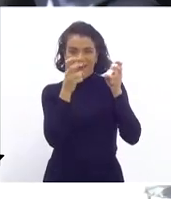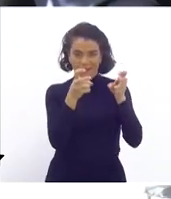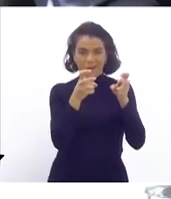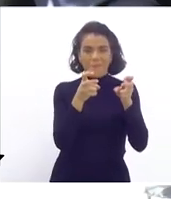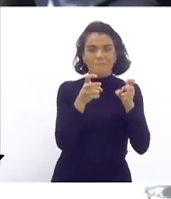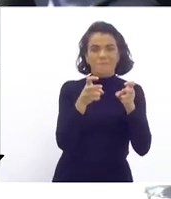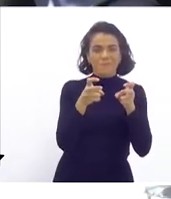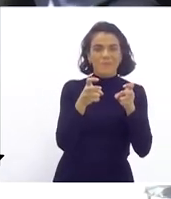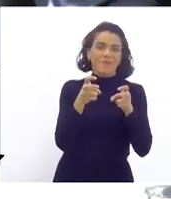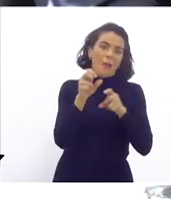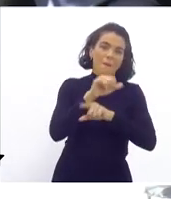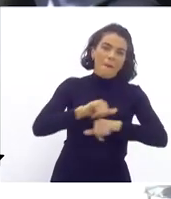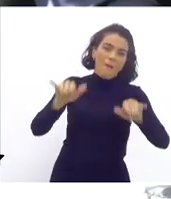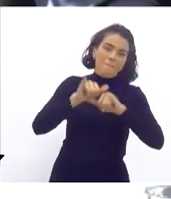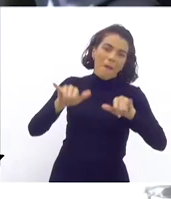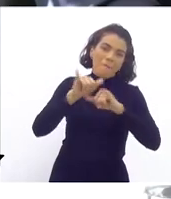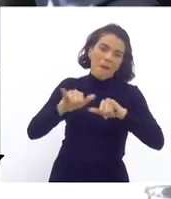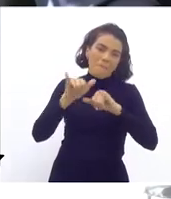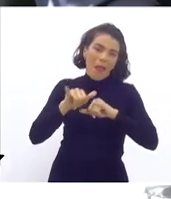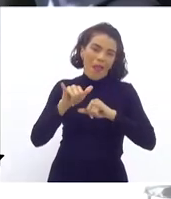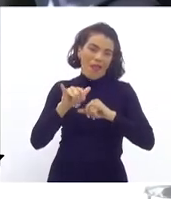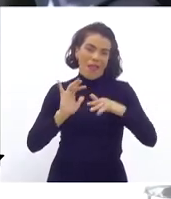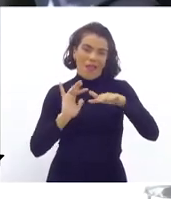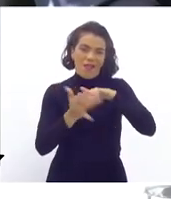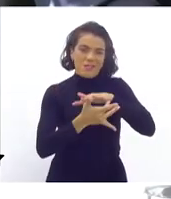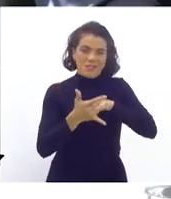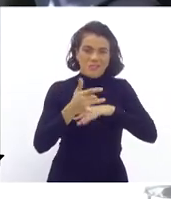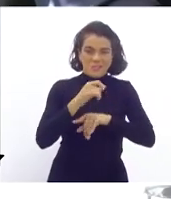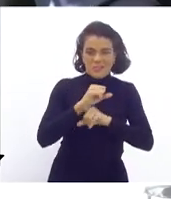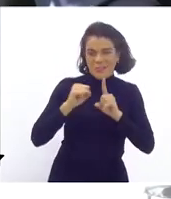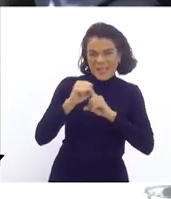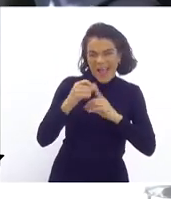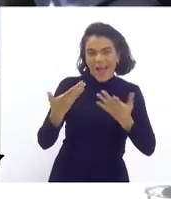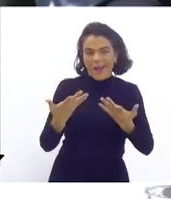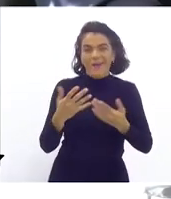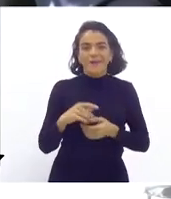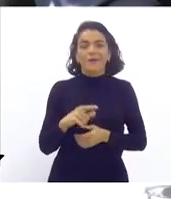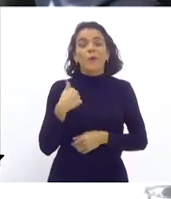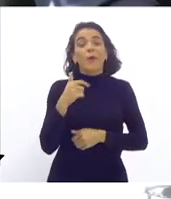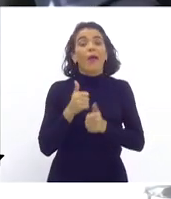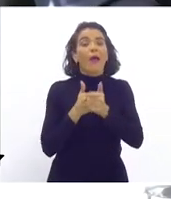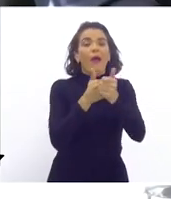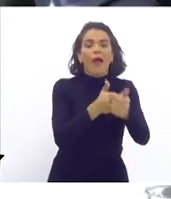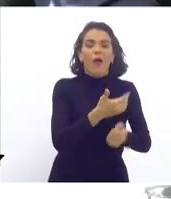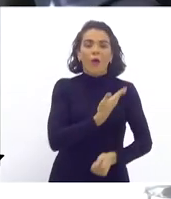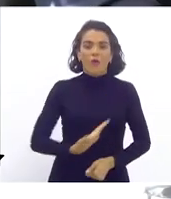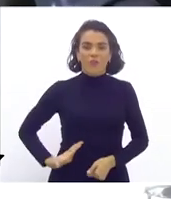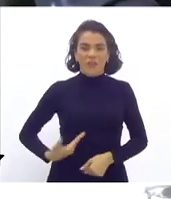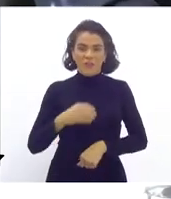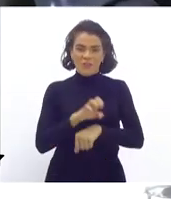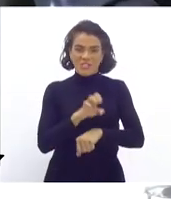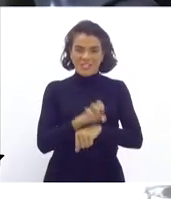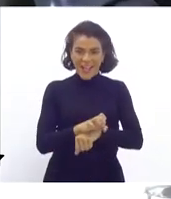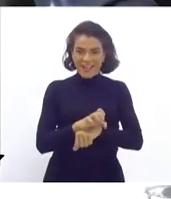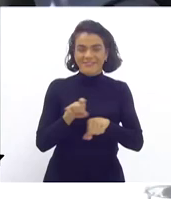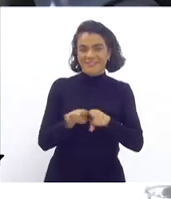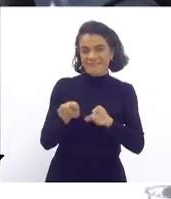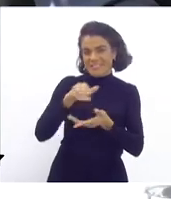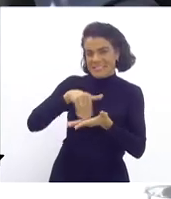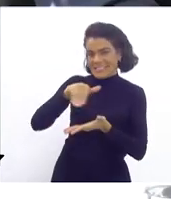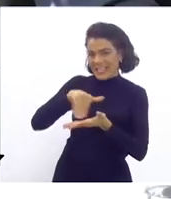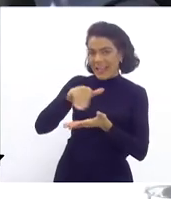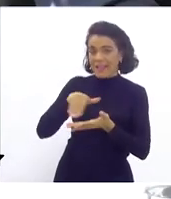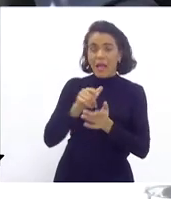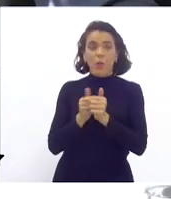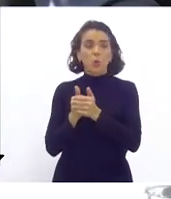do Rio de Janeiro a presença da presidente acompanhando o governador do Estado e alguns secretários do Governo